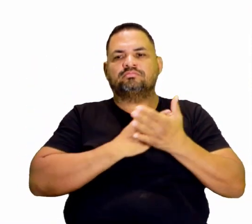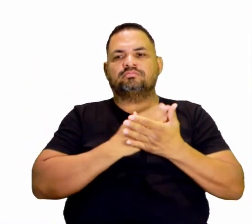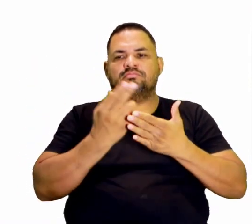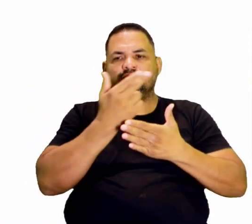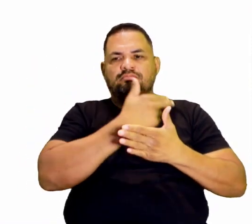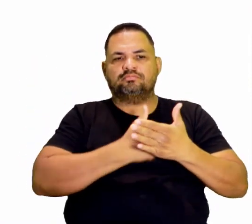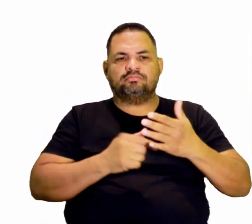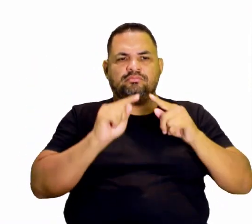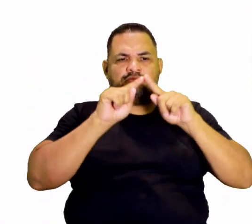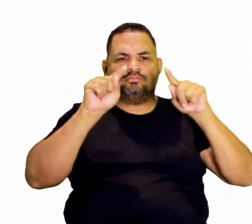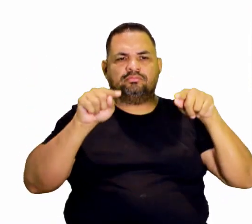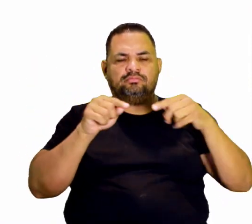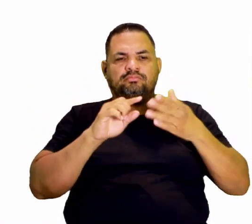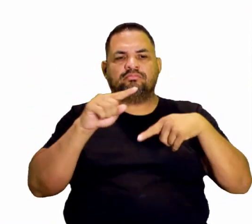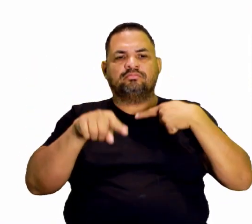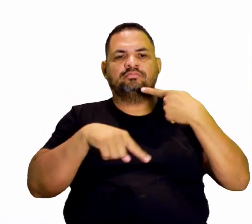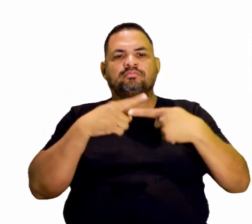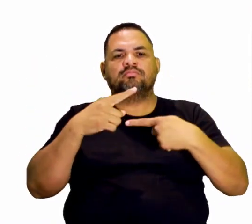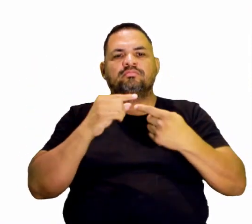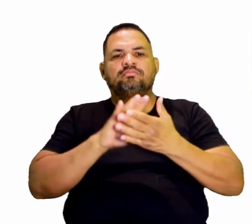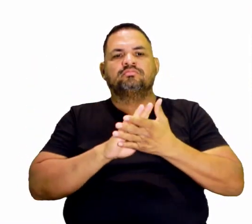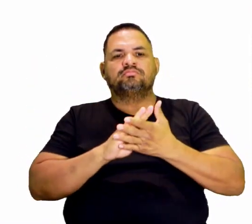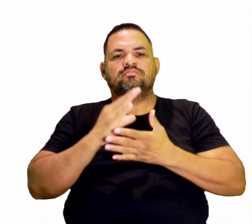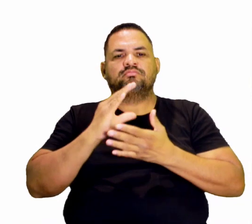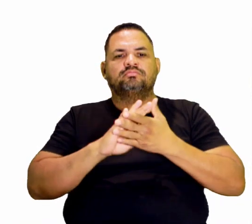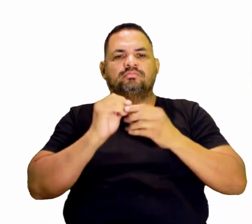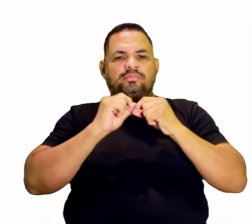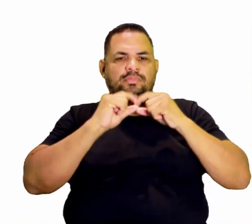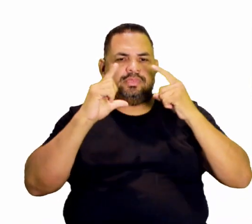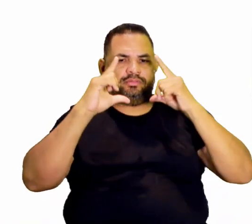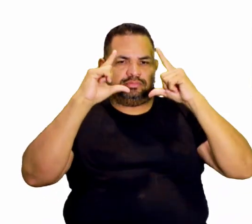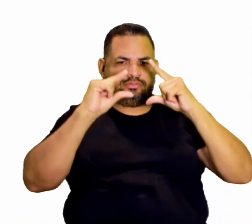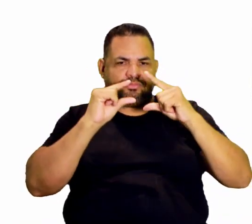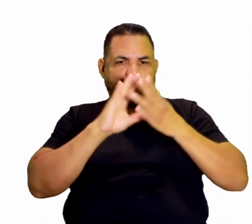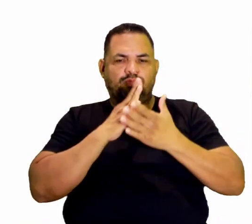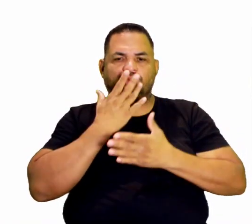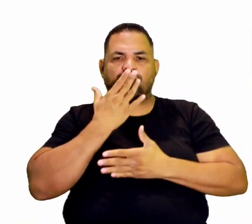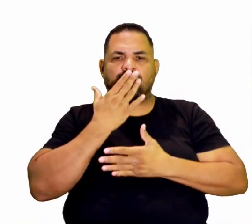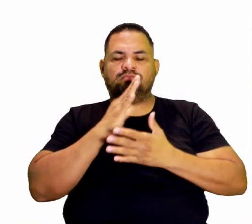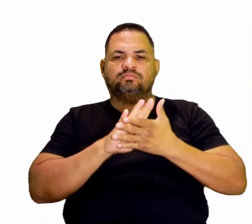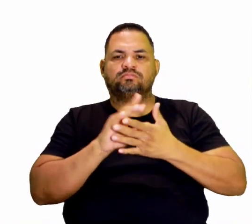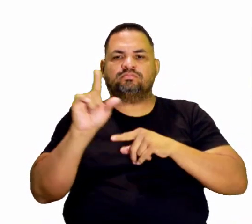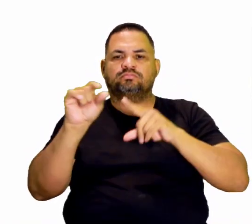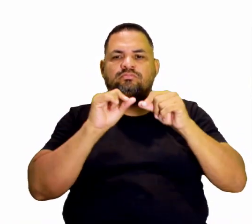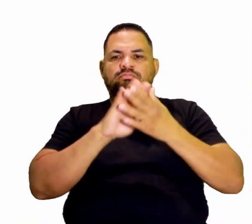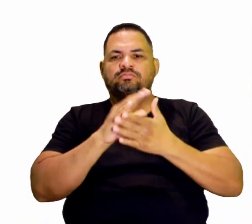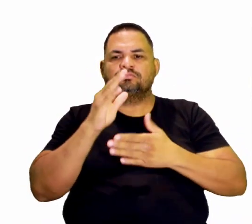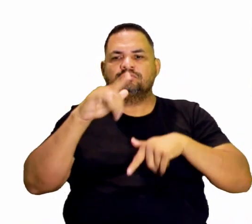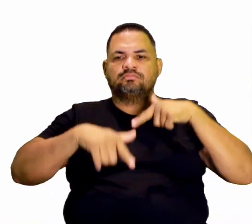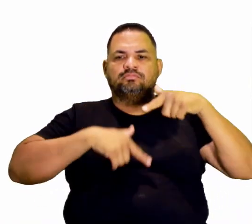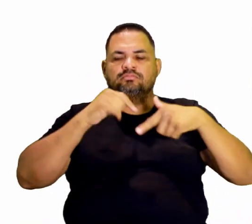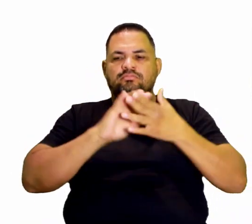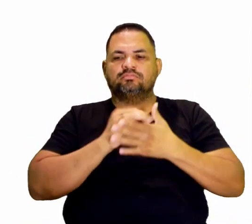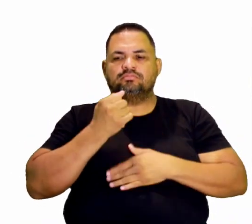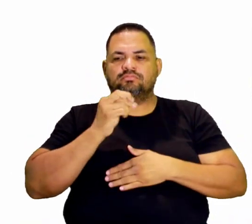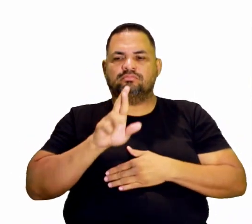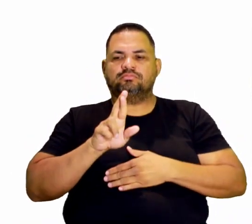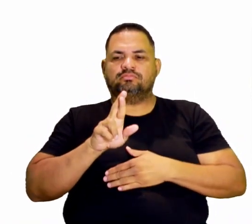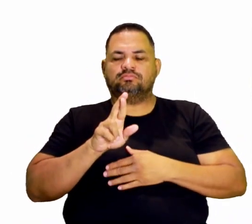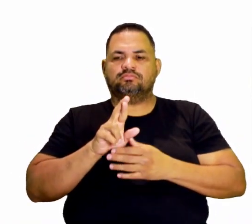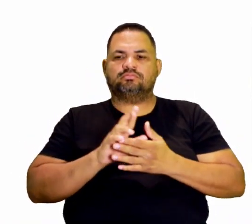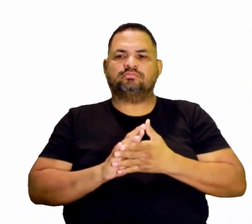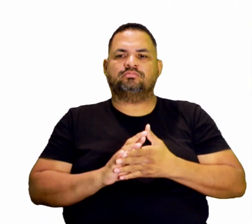de contornos para depois passar ao claro escuro e a cor, dando preferência ao trabalho ao ar